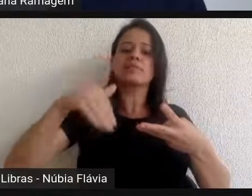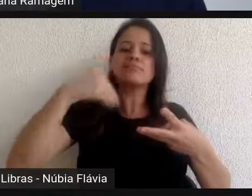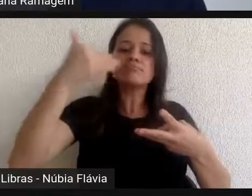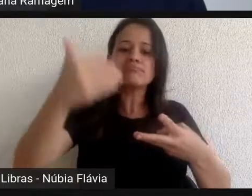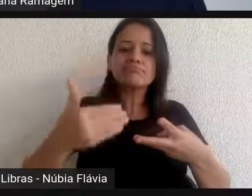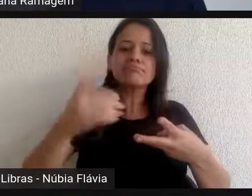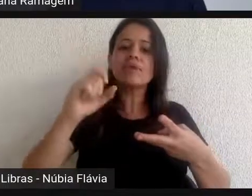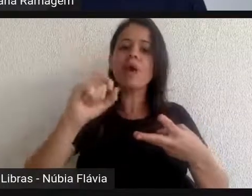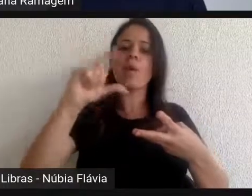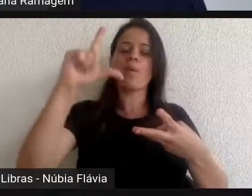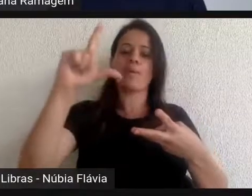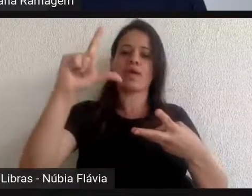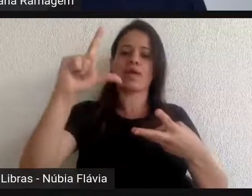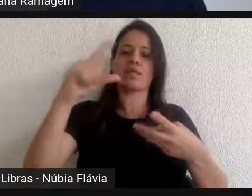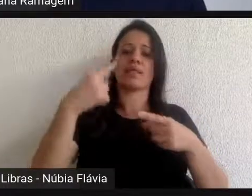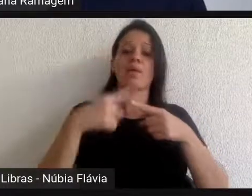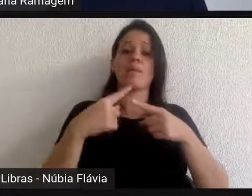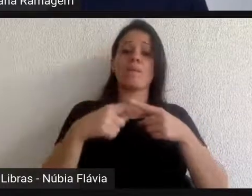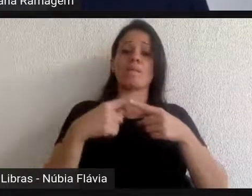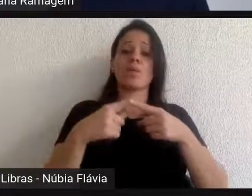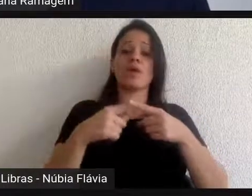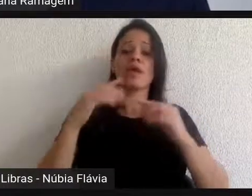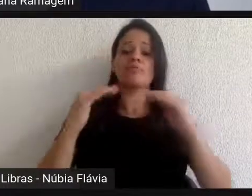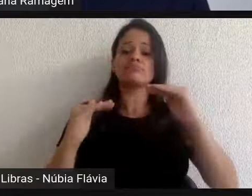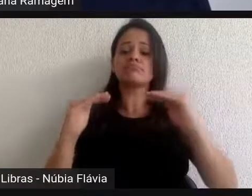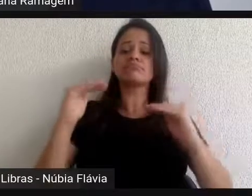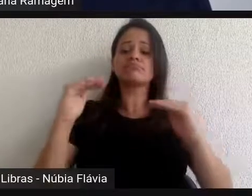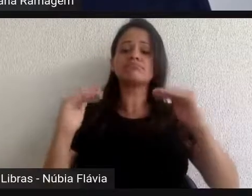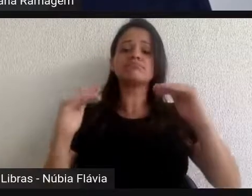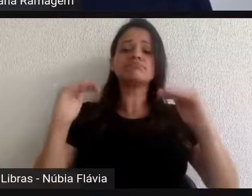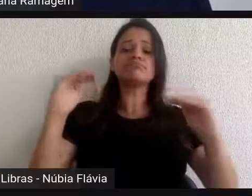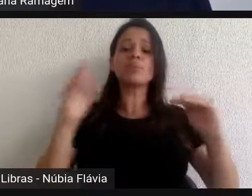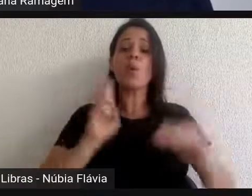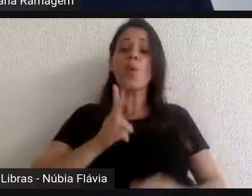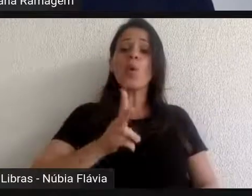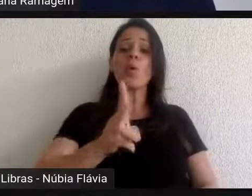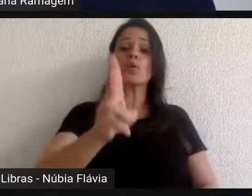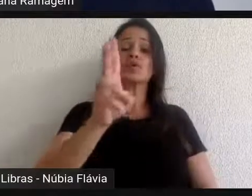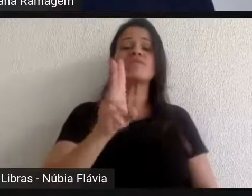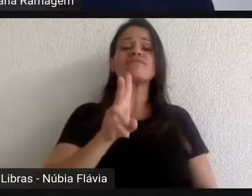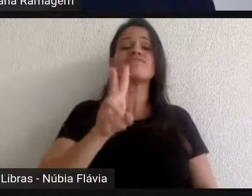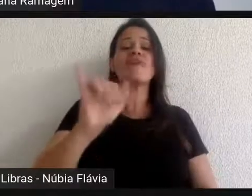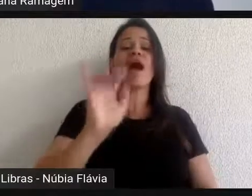a moderação e a continuidade já estão pré-estabelecidos.